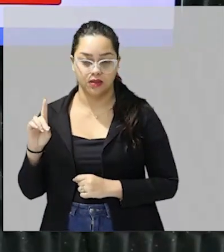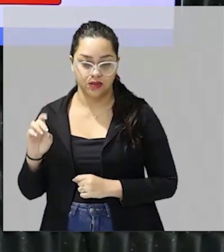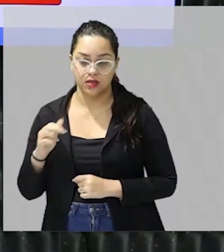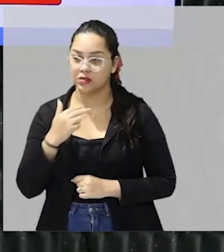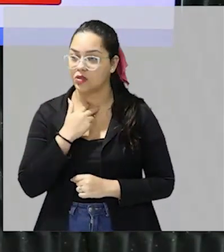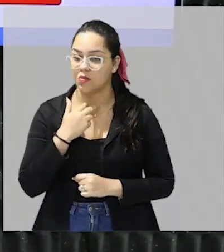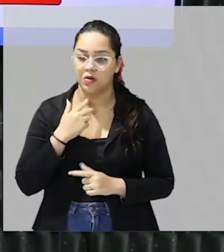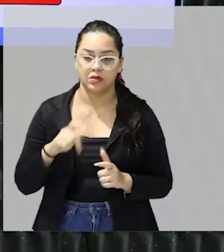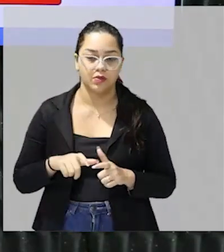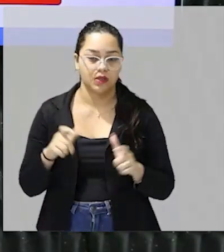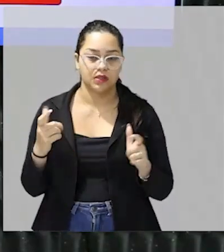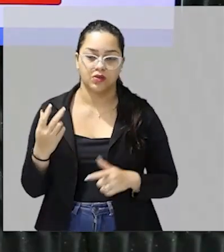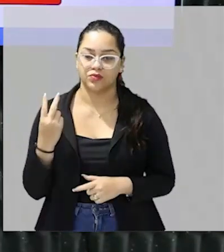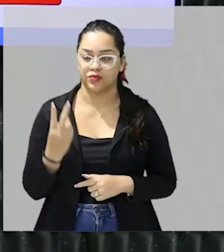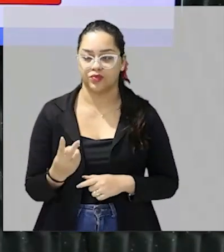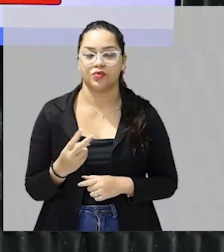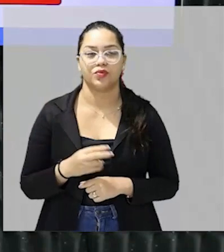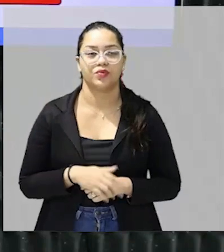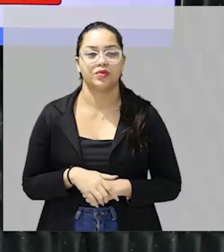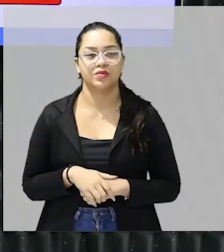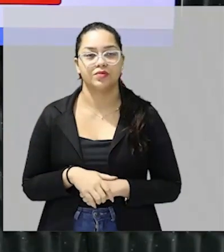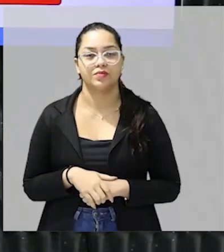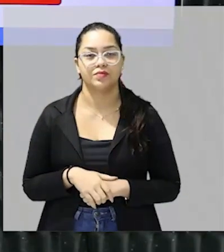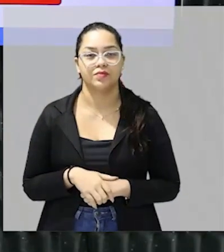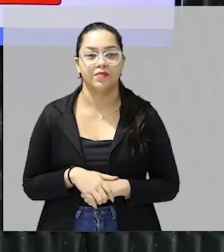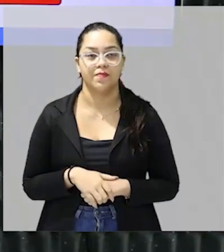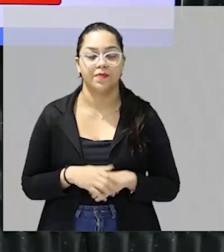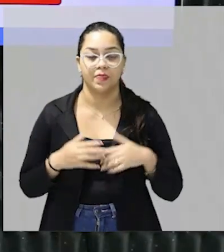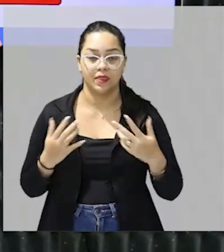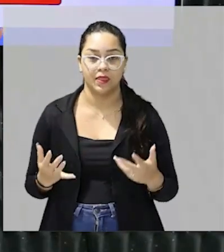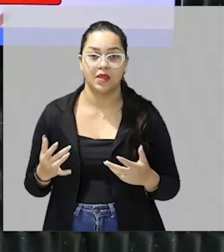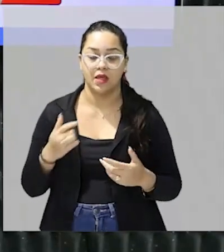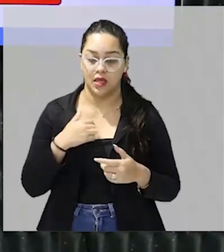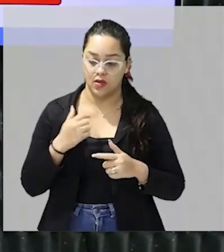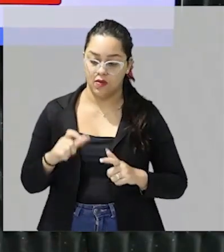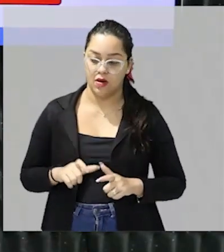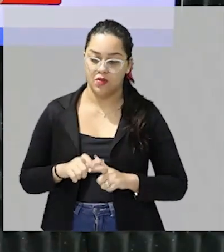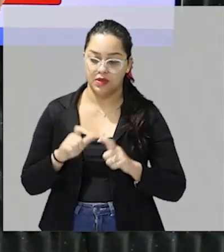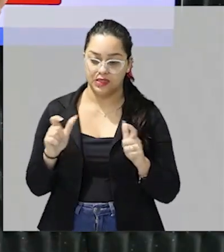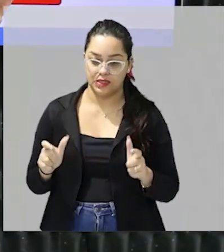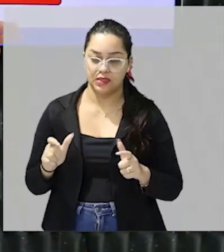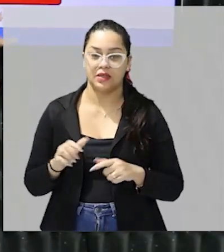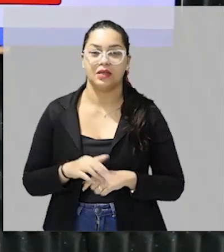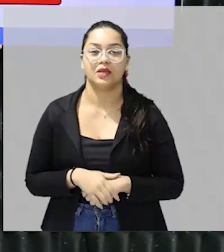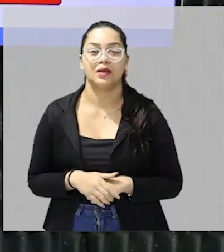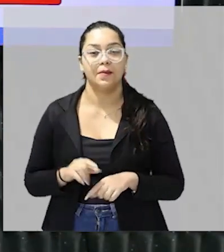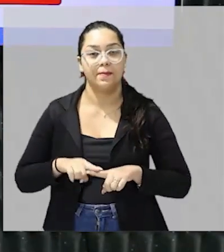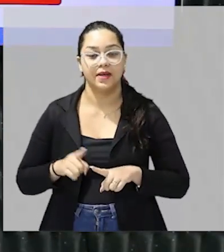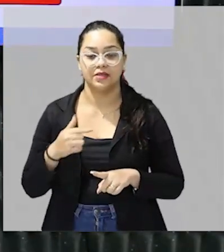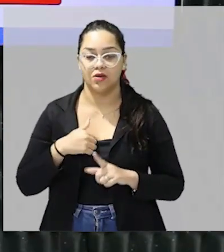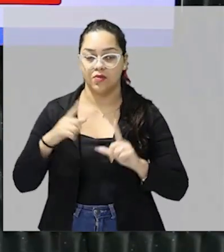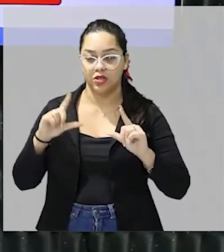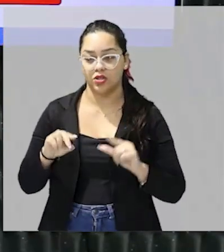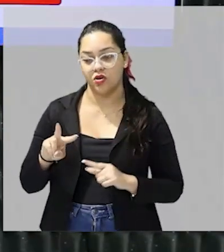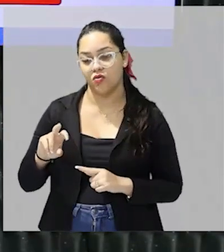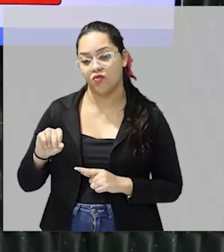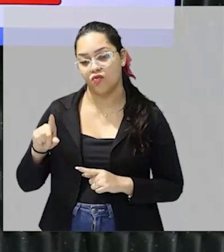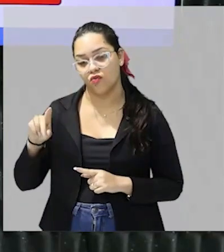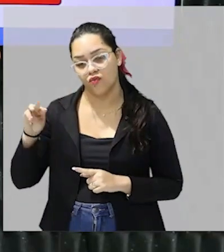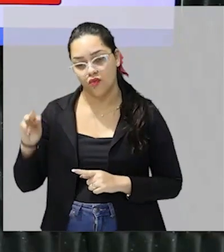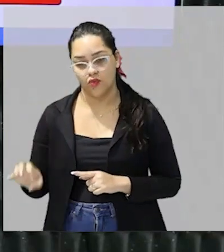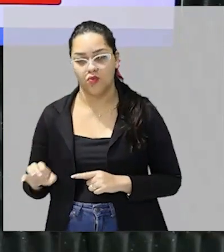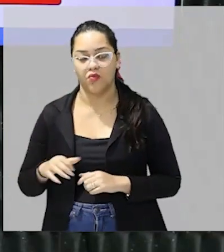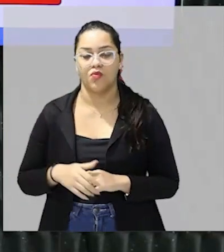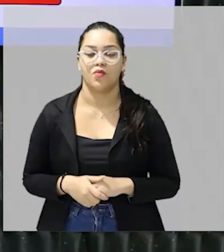posso aumentar os dois, volume e intensidade ao mesmo tempo. Então aqui eu aumentei a intensidade, mas eu baixei o volume. Ó.